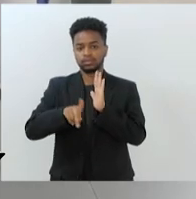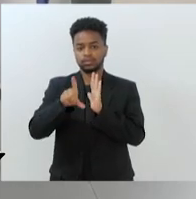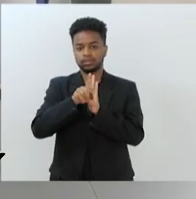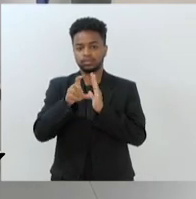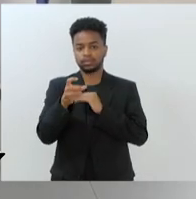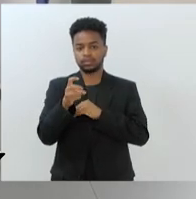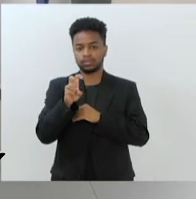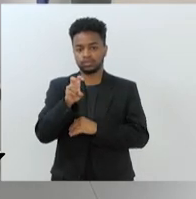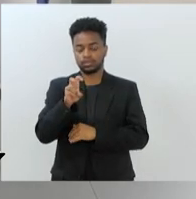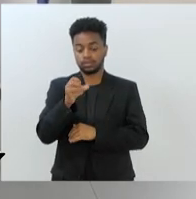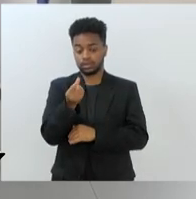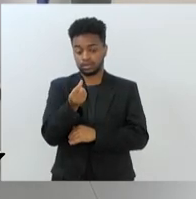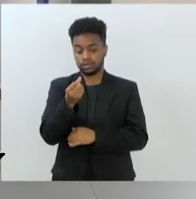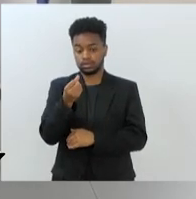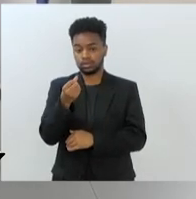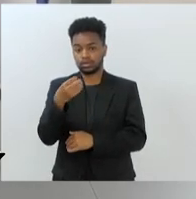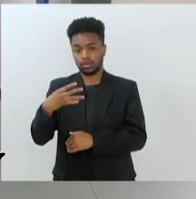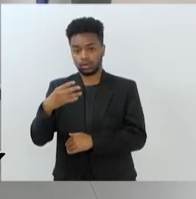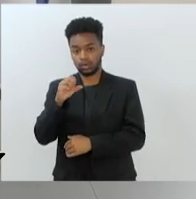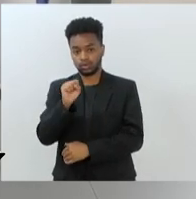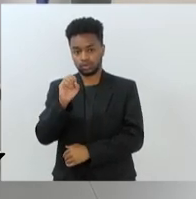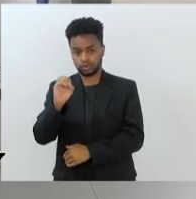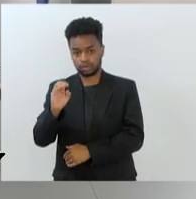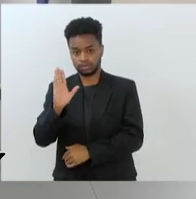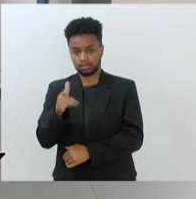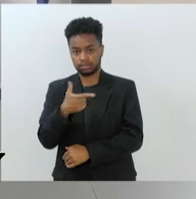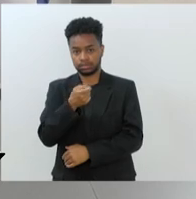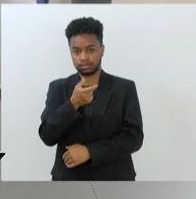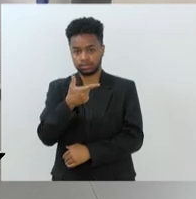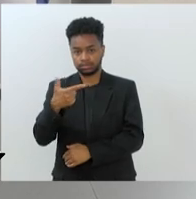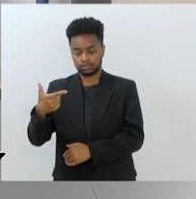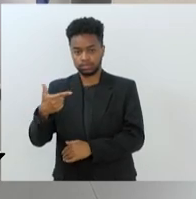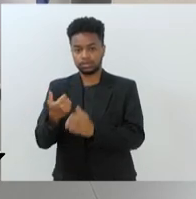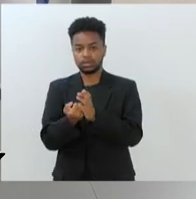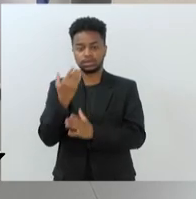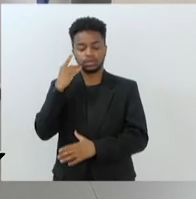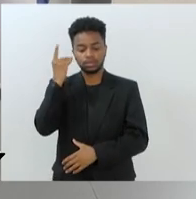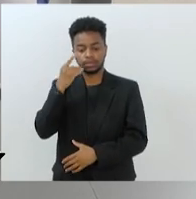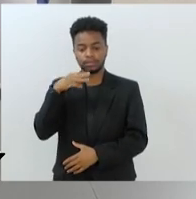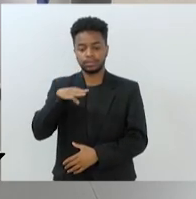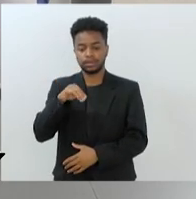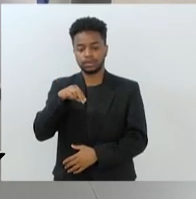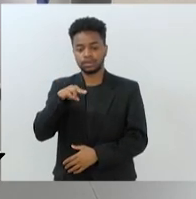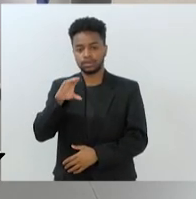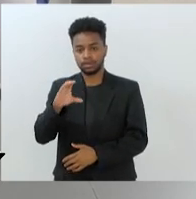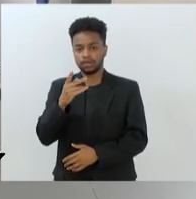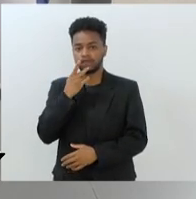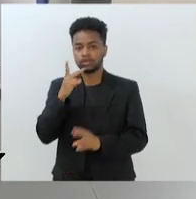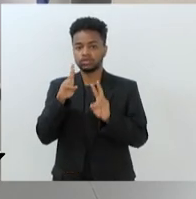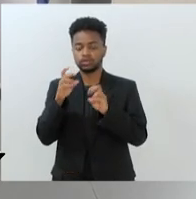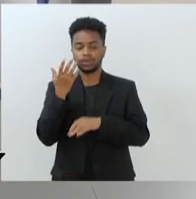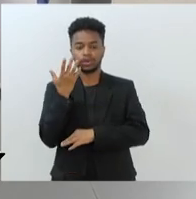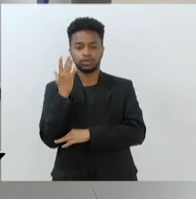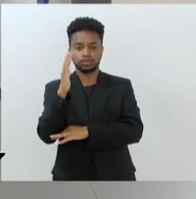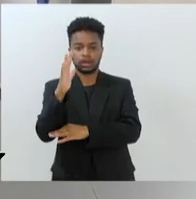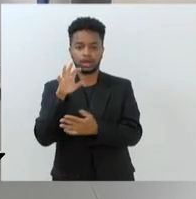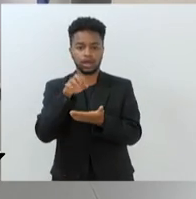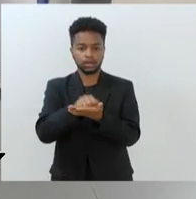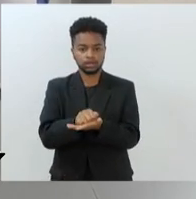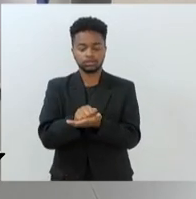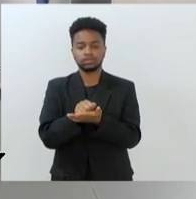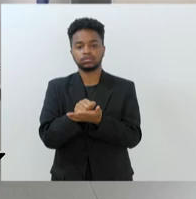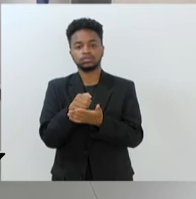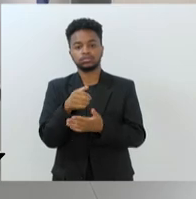lei 6480 de 22, de autoria do deputado Carlos Mink, que institui o Cadastro Estadual de Florestas Públicas no Estado do Rio de Janeiro para